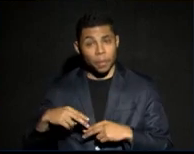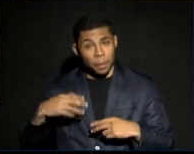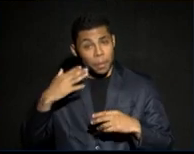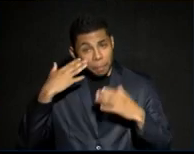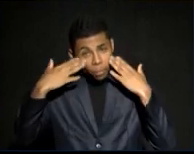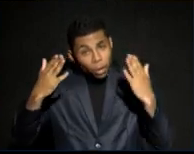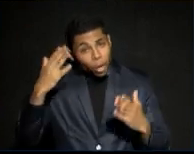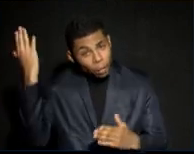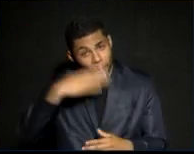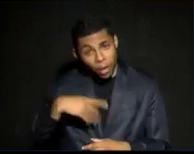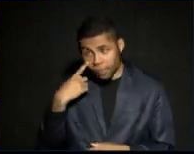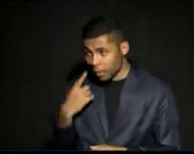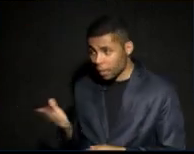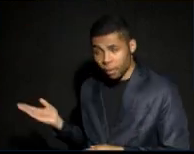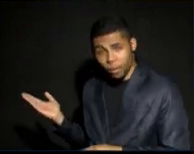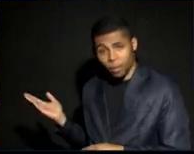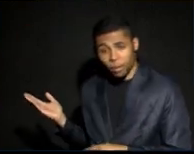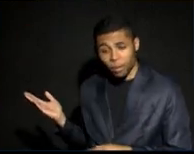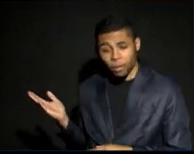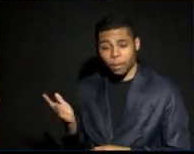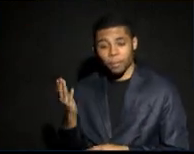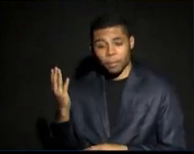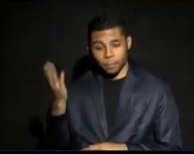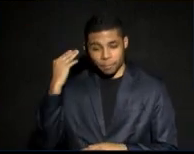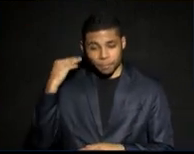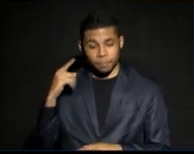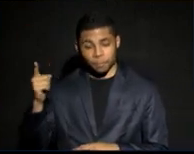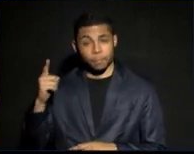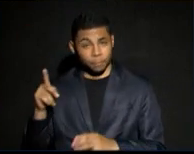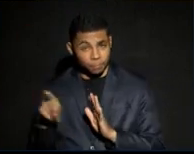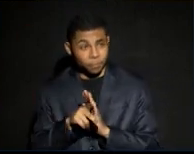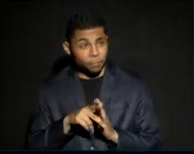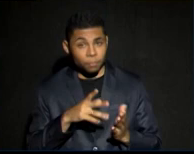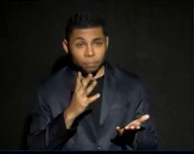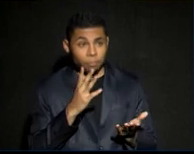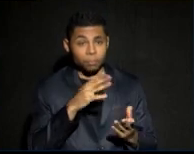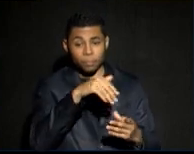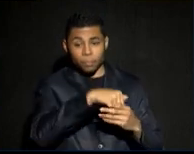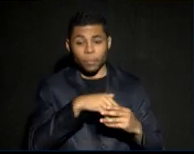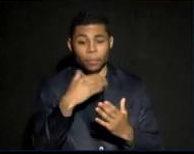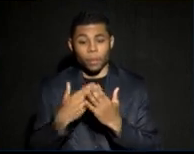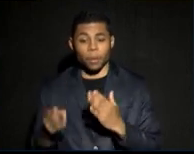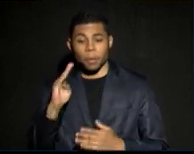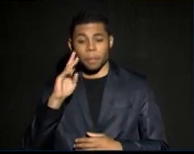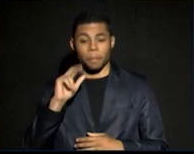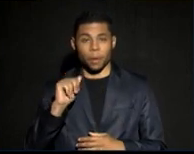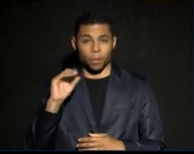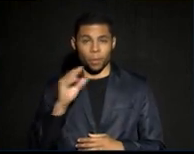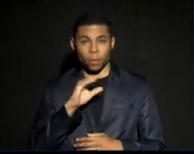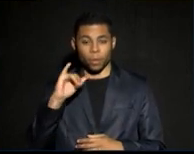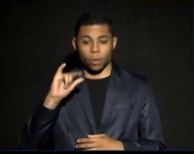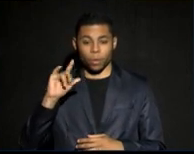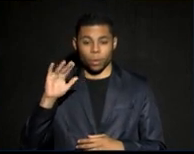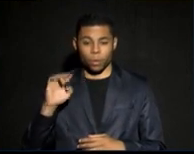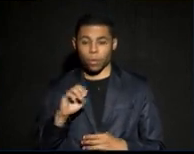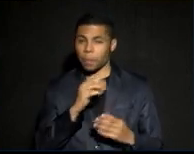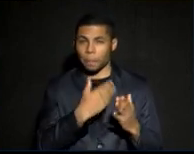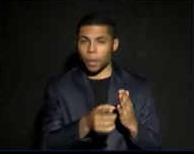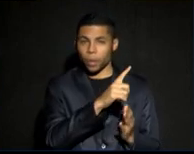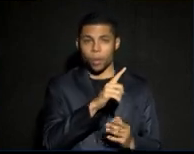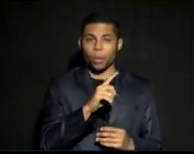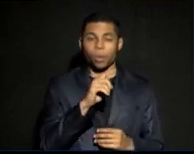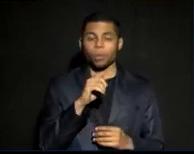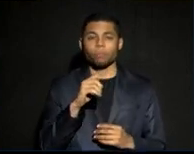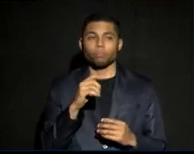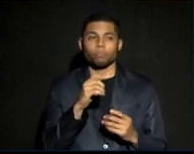mostrar isso relembrar administração dele de alguém que quando foi candidato à reeleição perdeu para branco e nulo não perdeu só para o João e